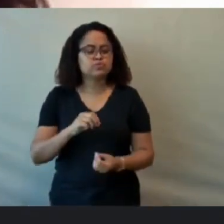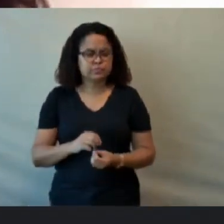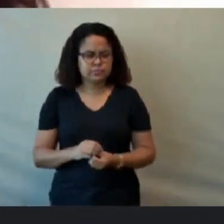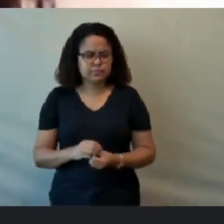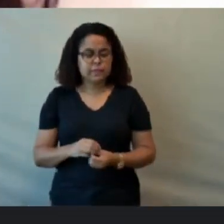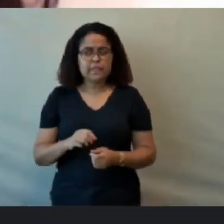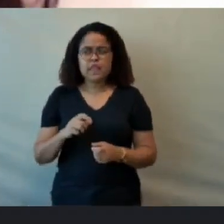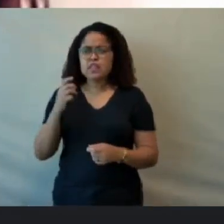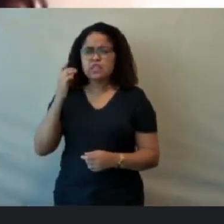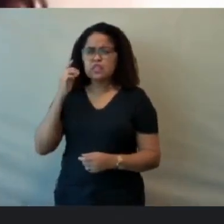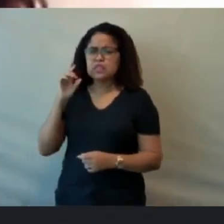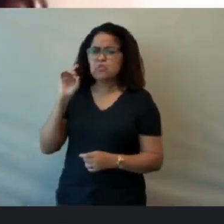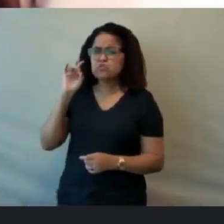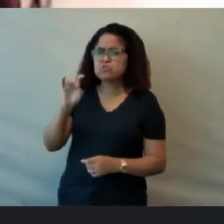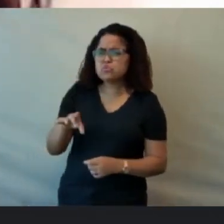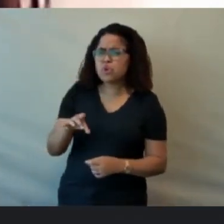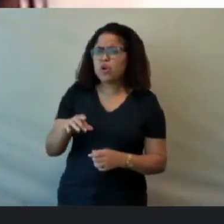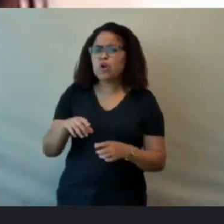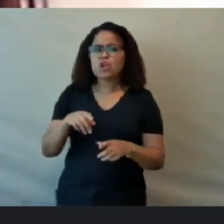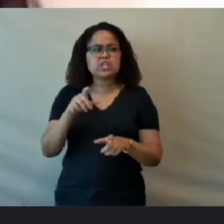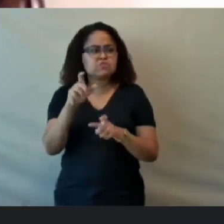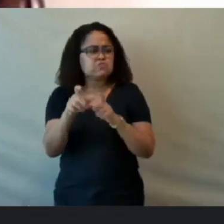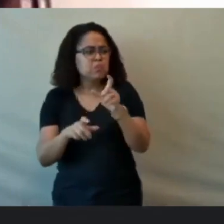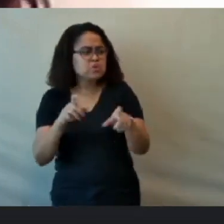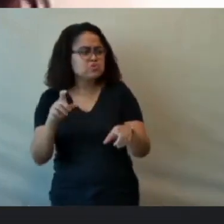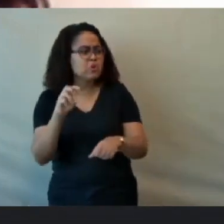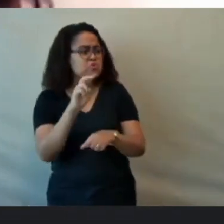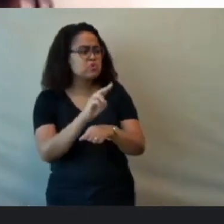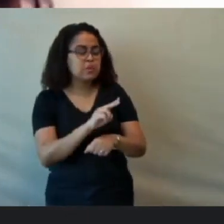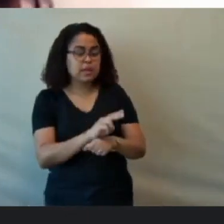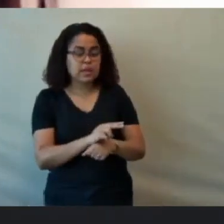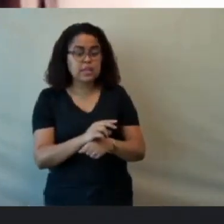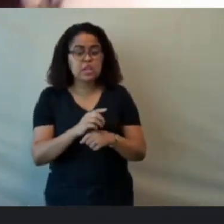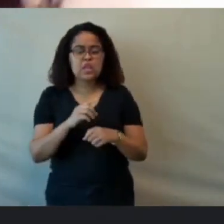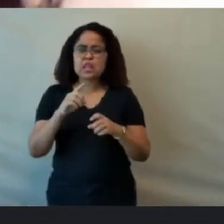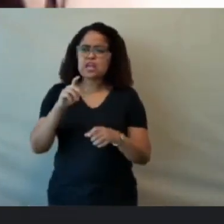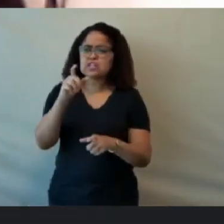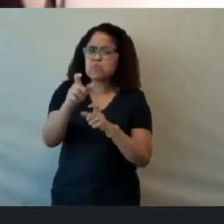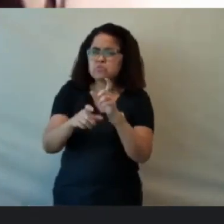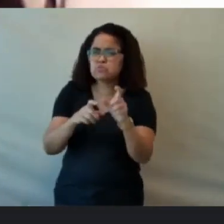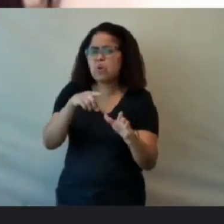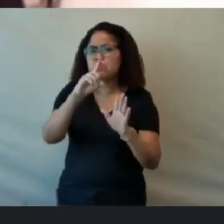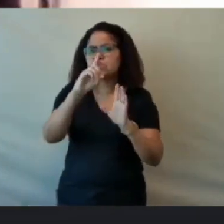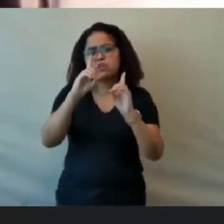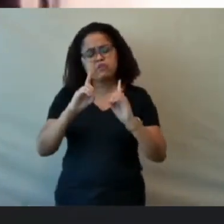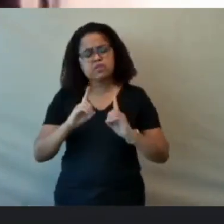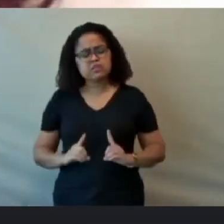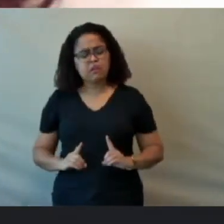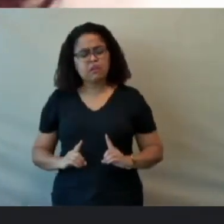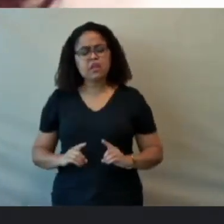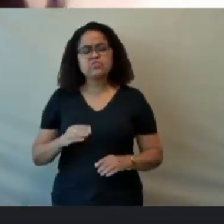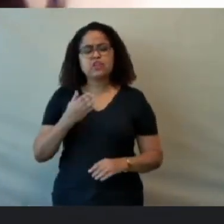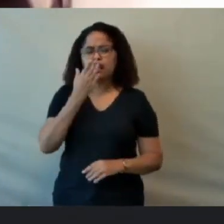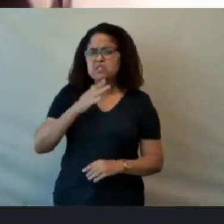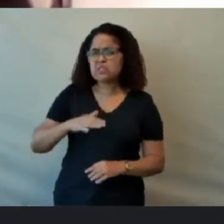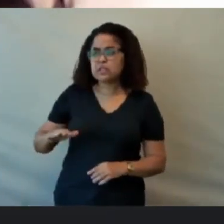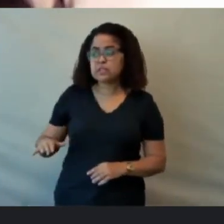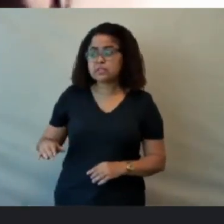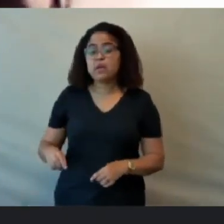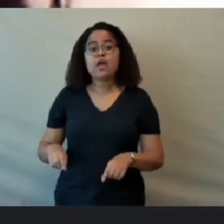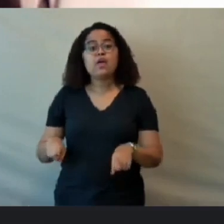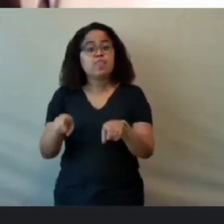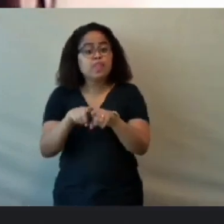são cuidadas, então na pessoa idosa, na pessoa com deficiência, nas crianças, mas também naqueles que cuidam, e também